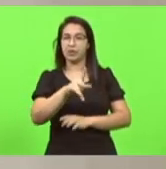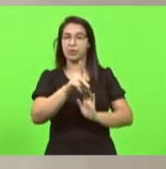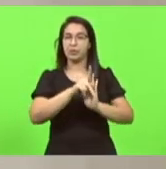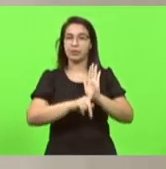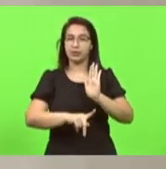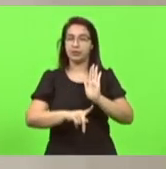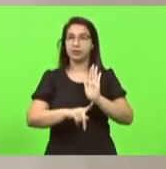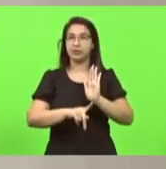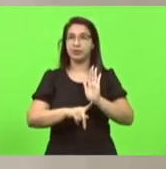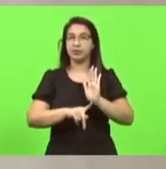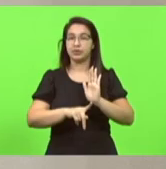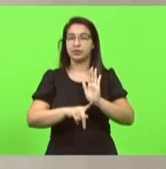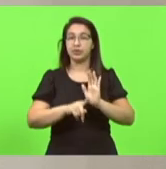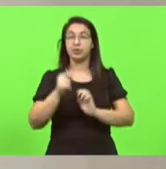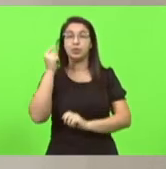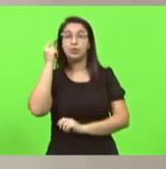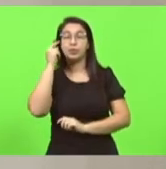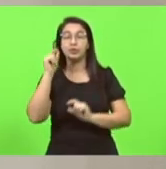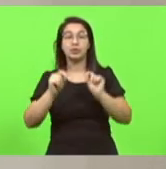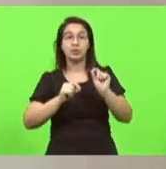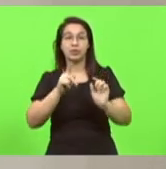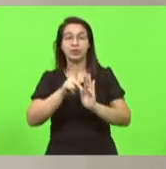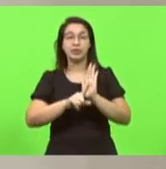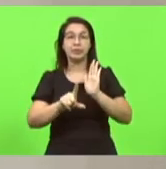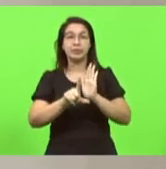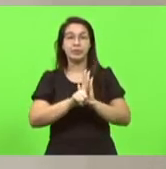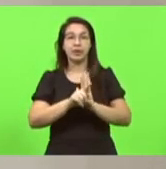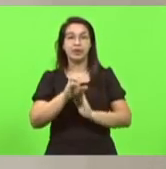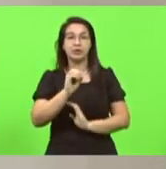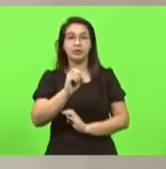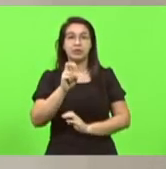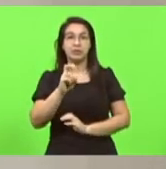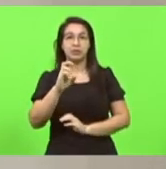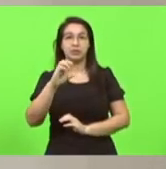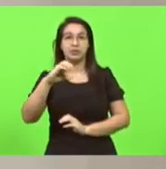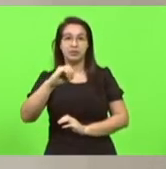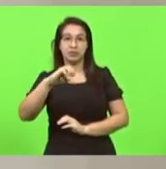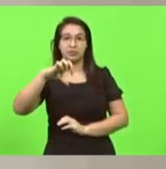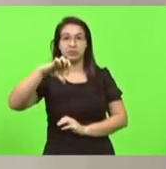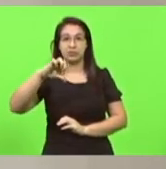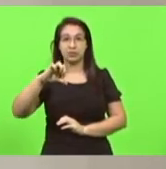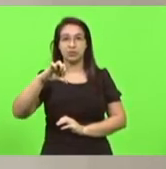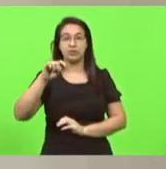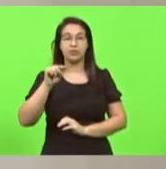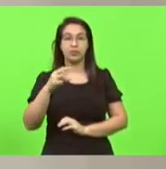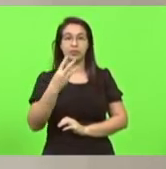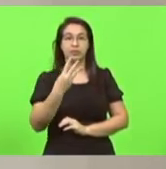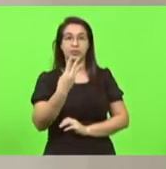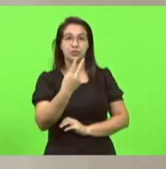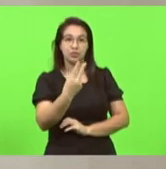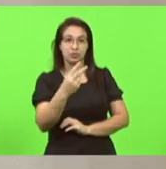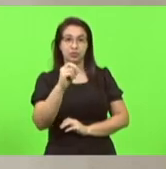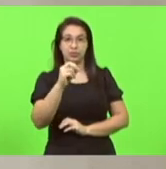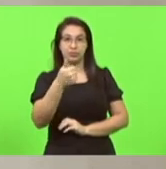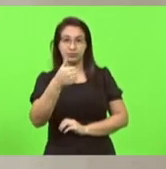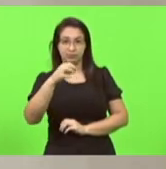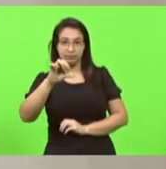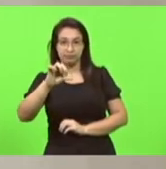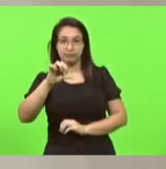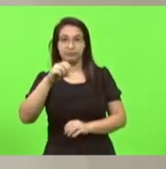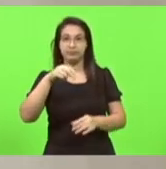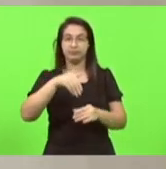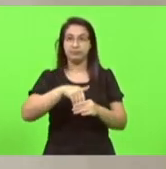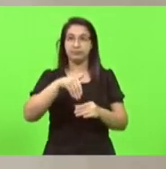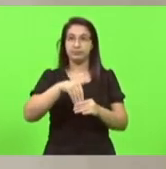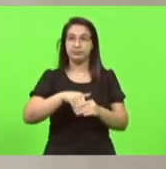foi apensado no PL 0509.3 de 2019. Em votação?